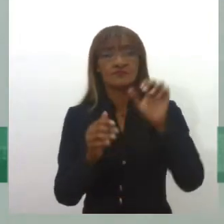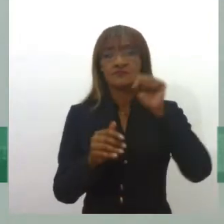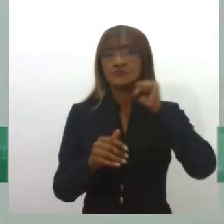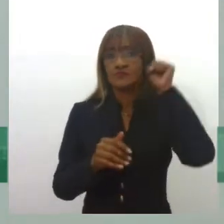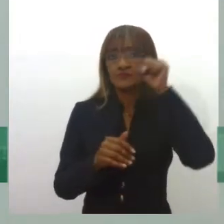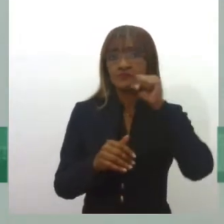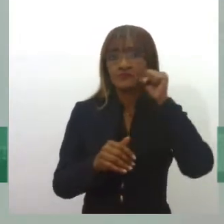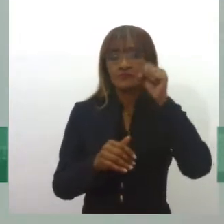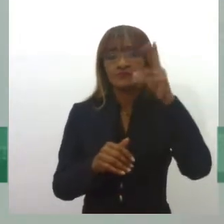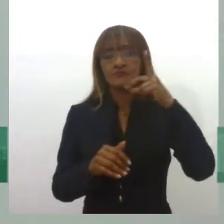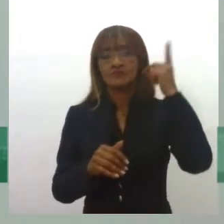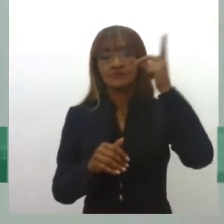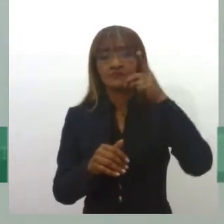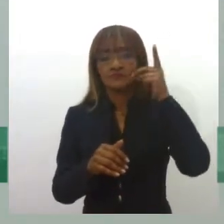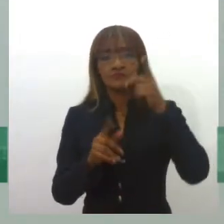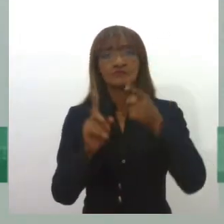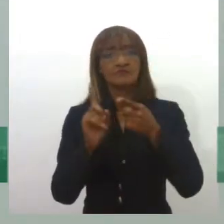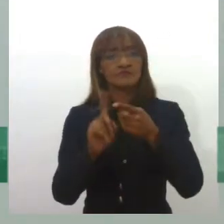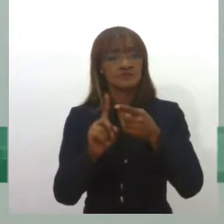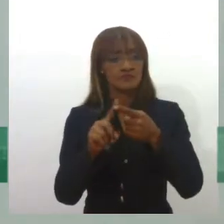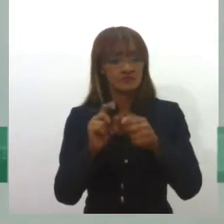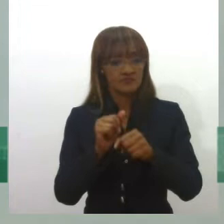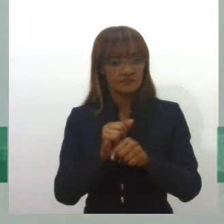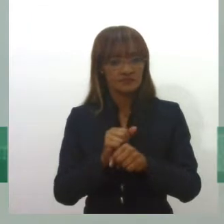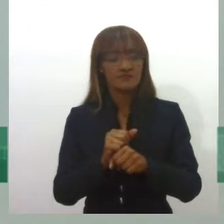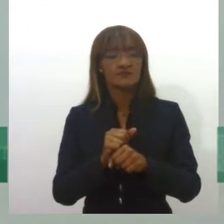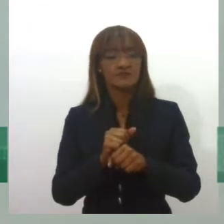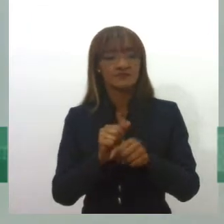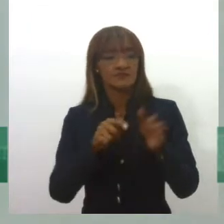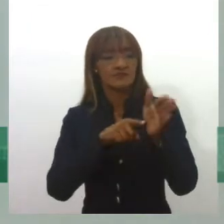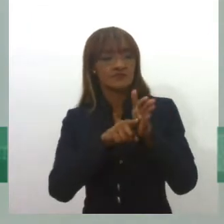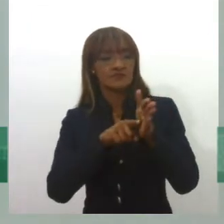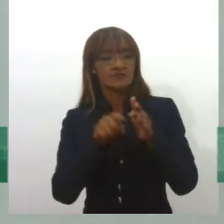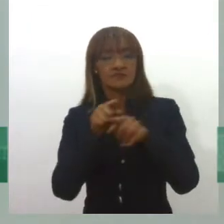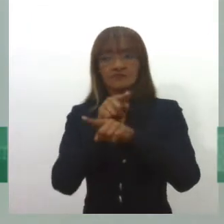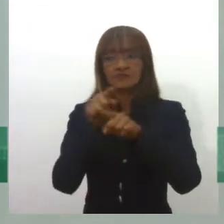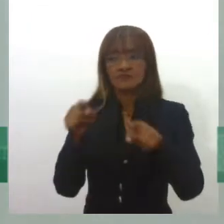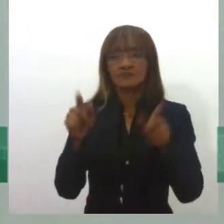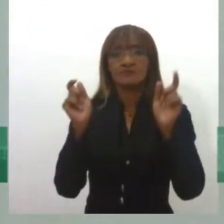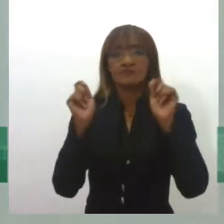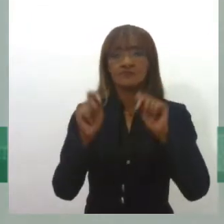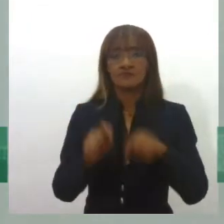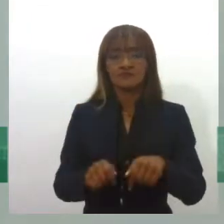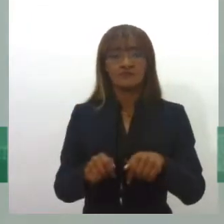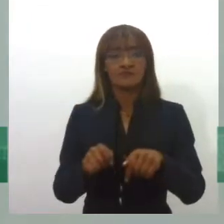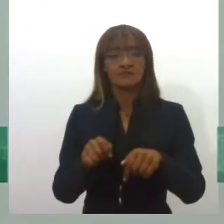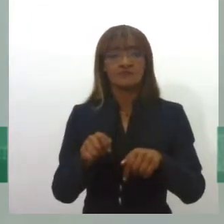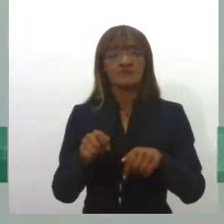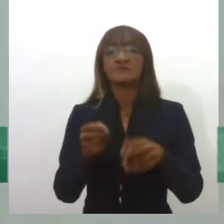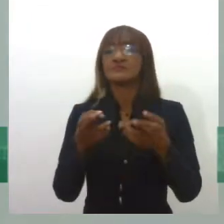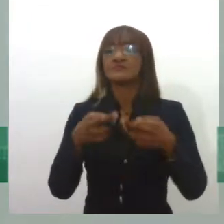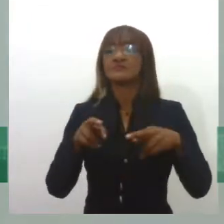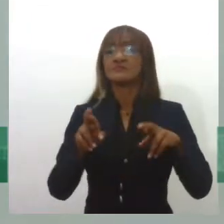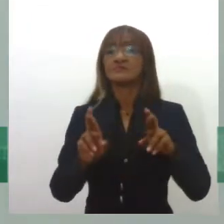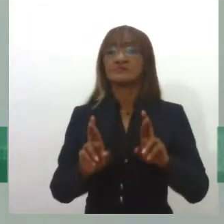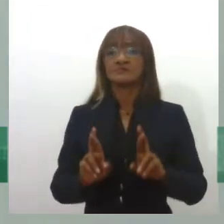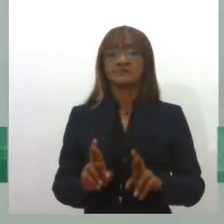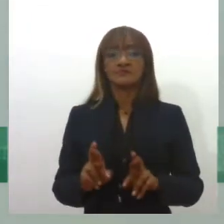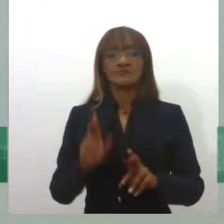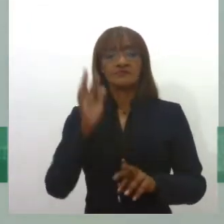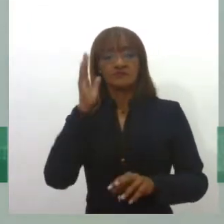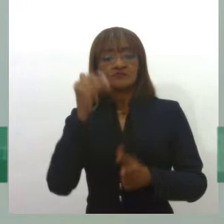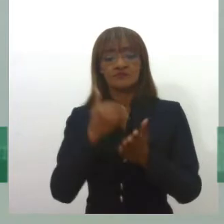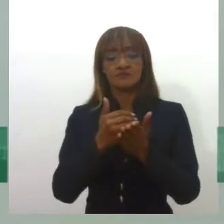federais foram procurados para que iniciativas fossem tomadas durante o exercício parlamentar